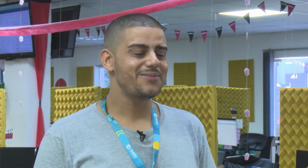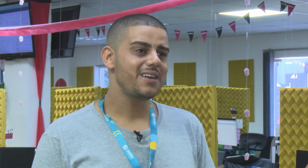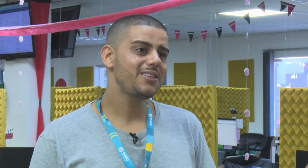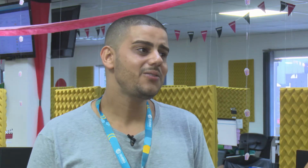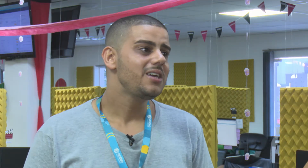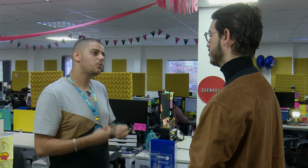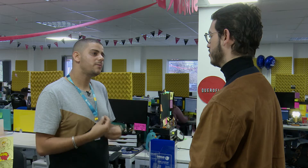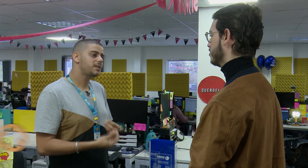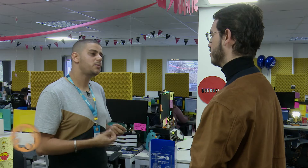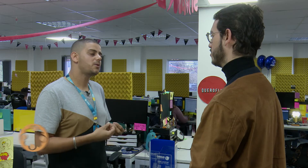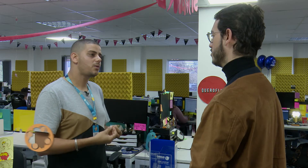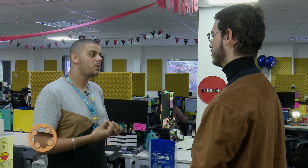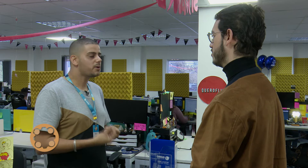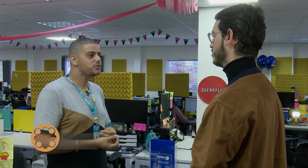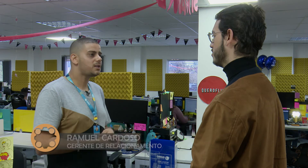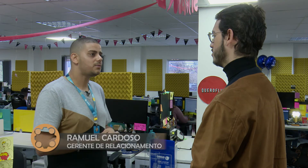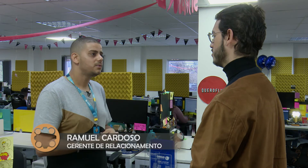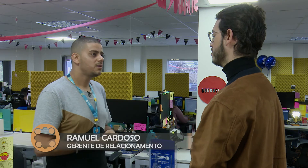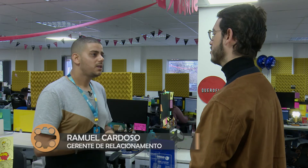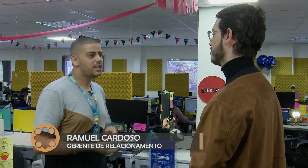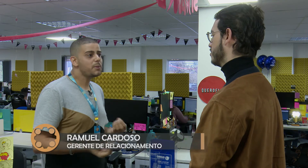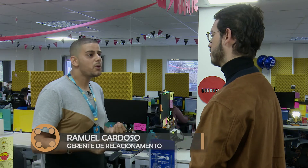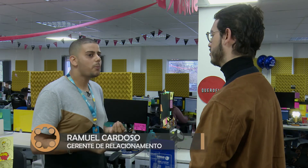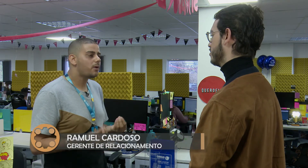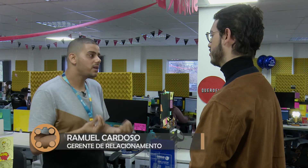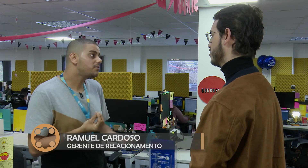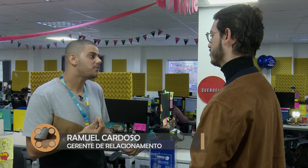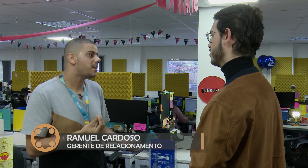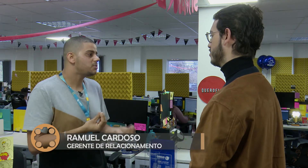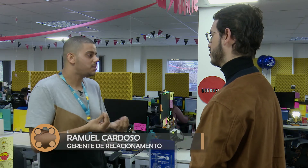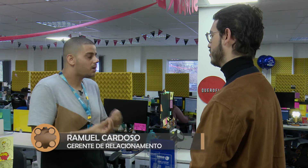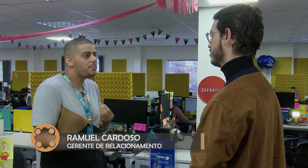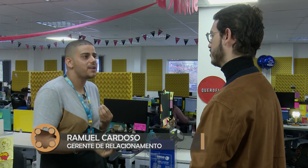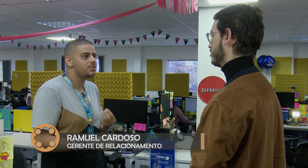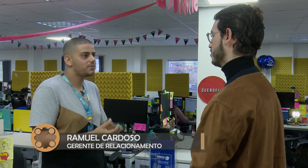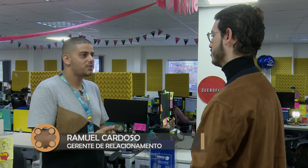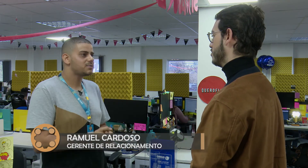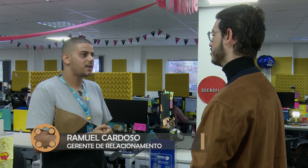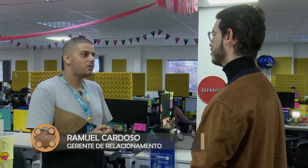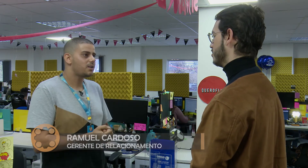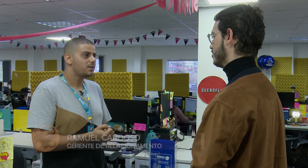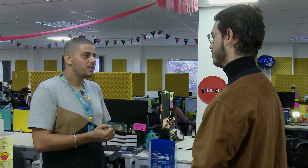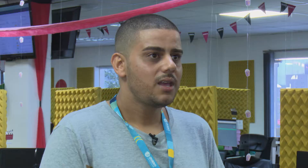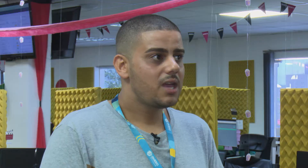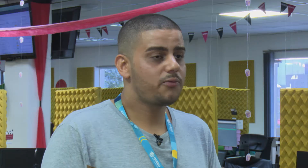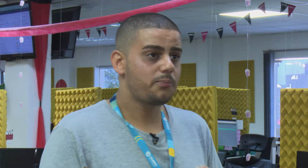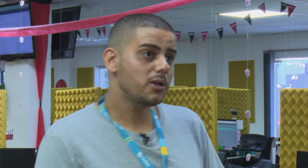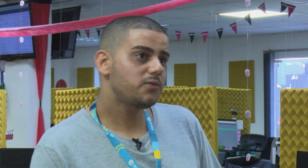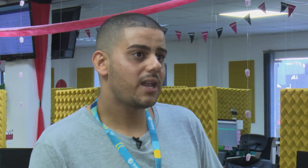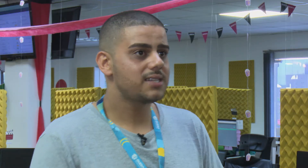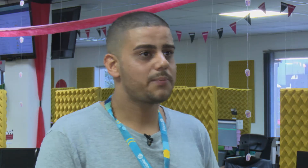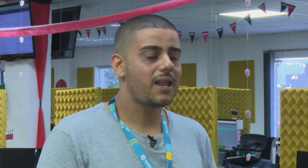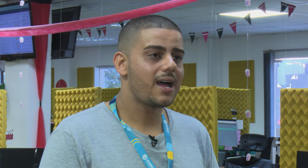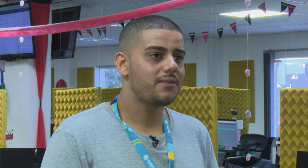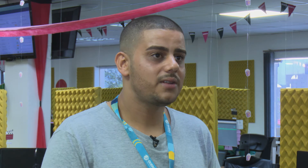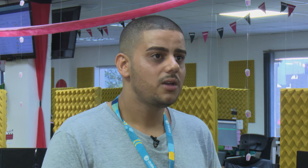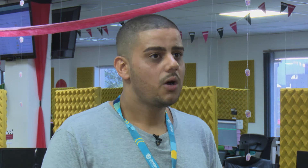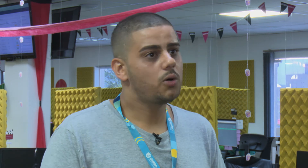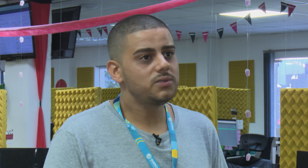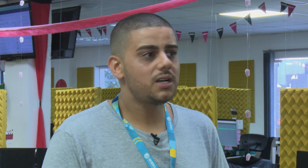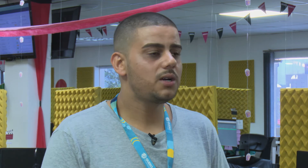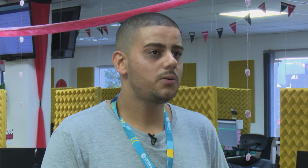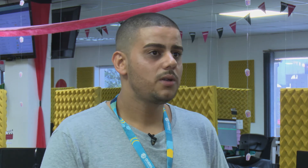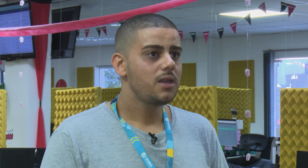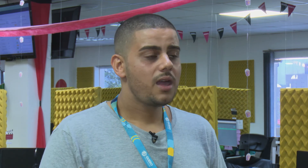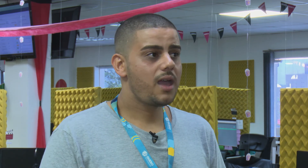em crescimento. Eu comecei a aprimorar o meu profissional e não me preocupar o que vão falar de mim, qual a piadinha que vão lançar agora. Eu posso falar essa palavra